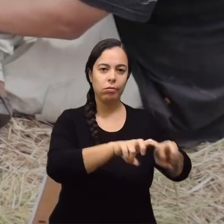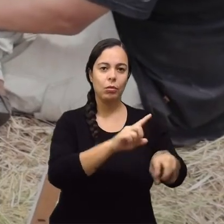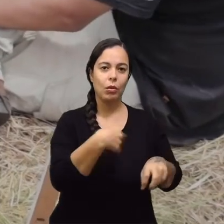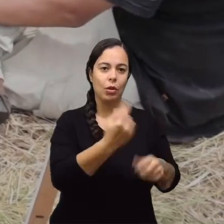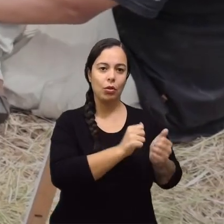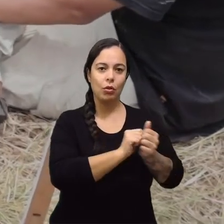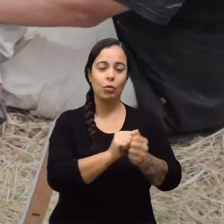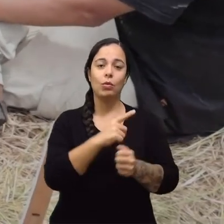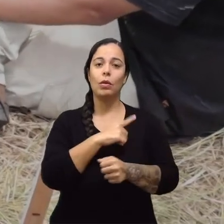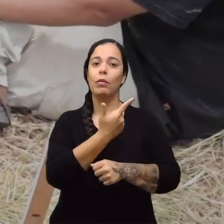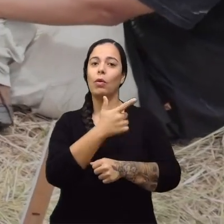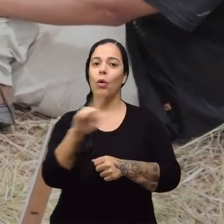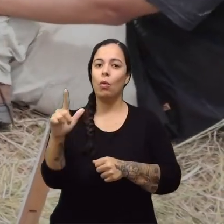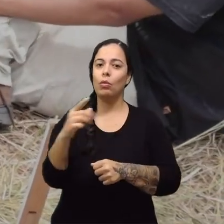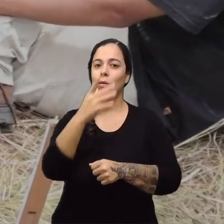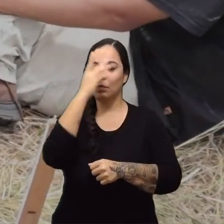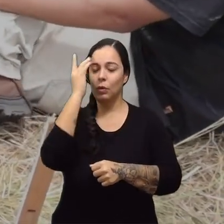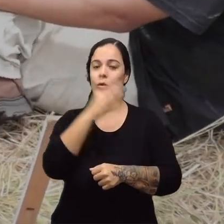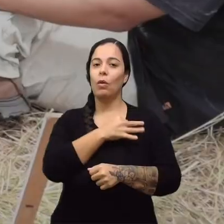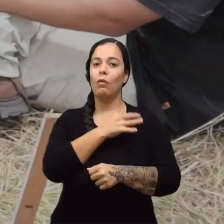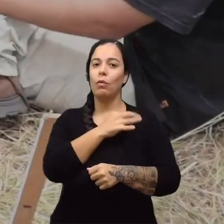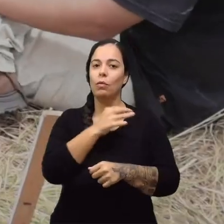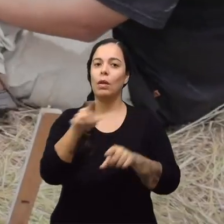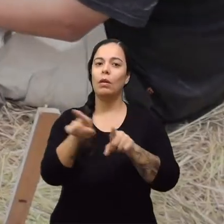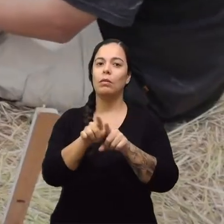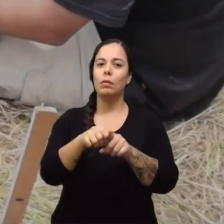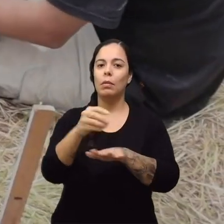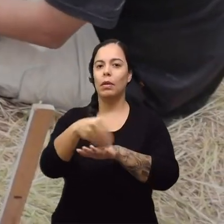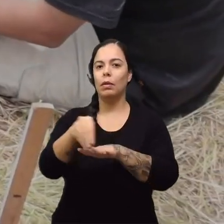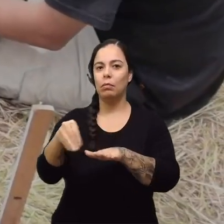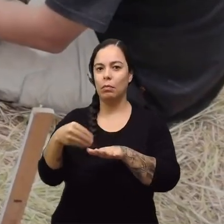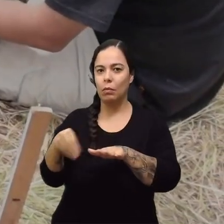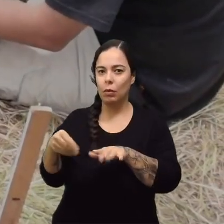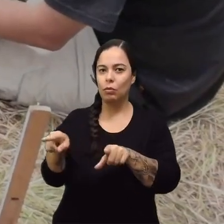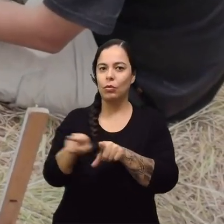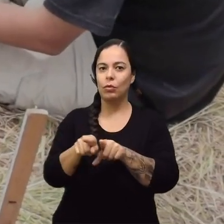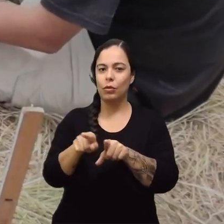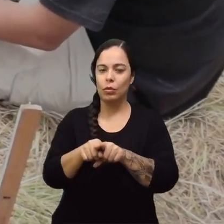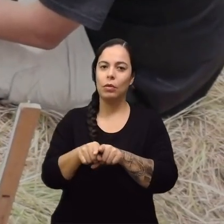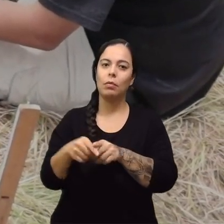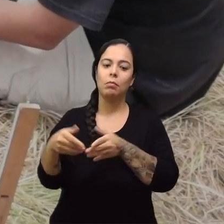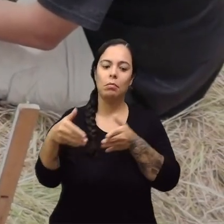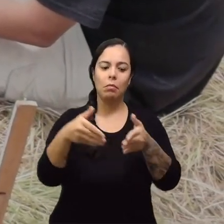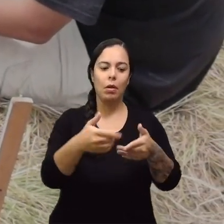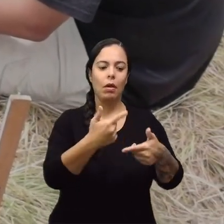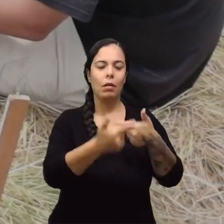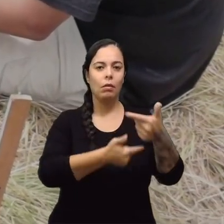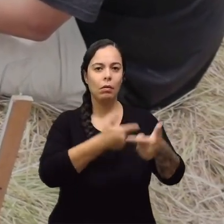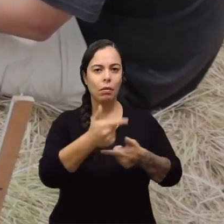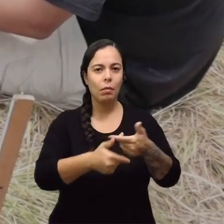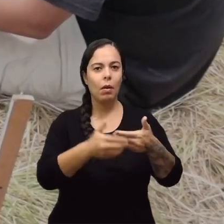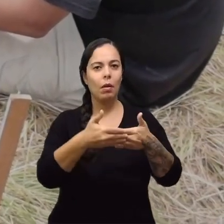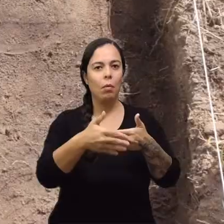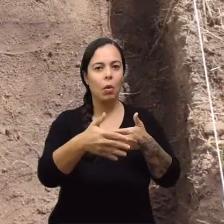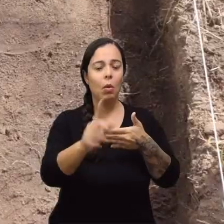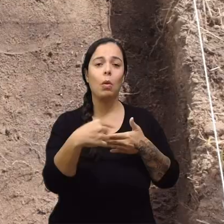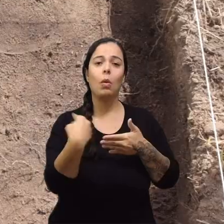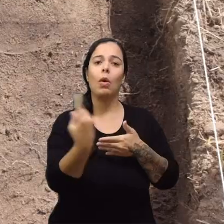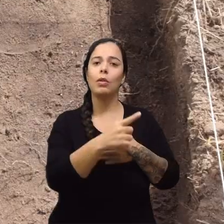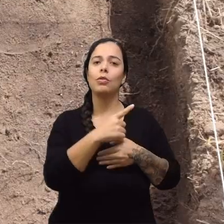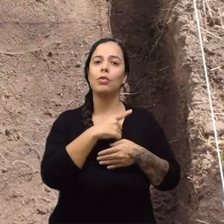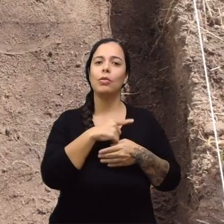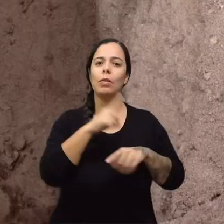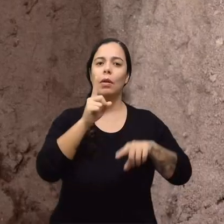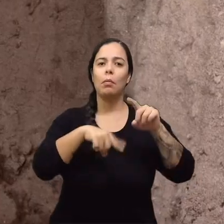alguns voluntários da graduação em arqueologia. E ao longo desse trabalho, nós temos identificado uma série de materiais